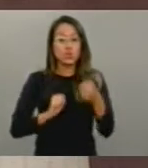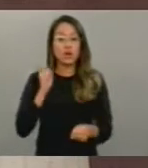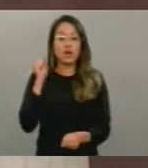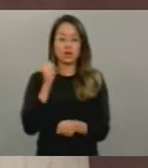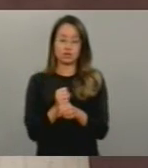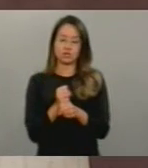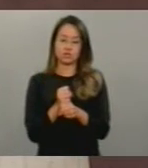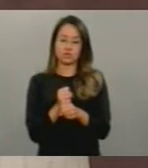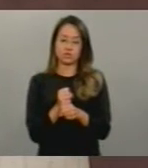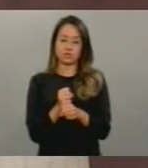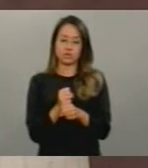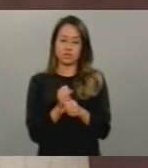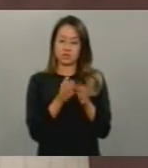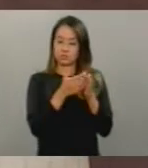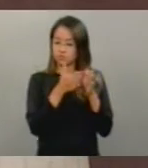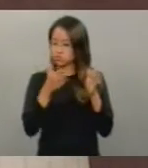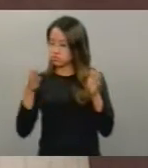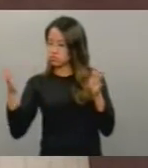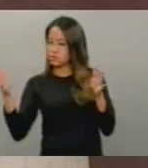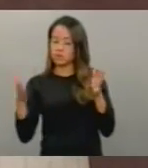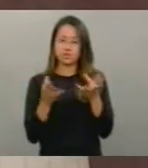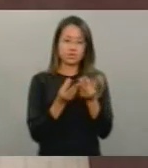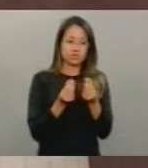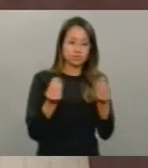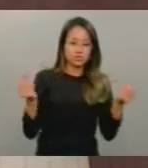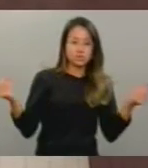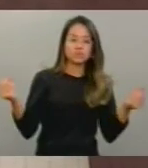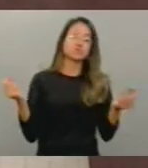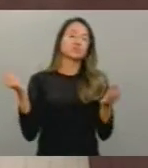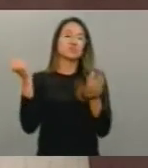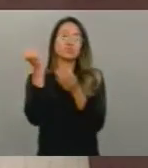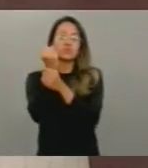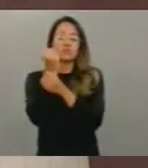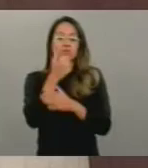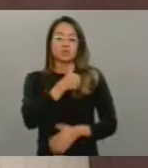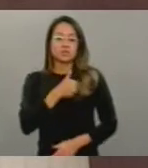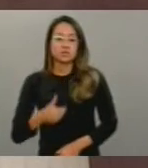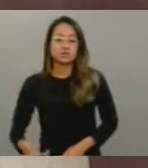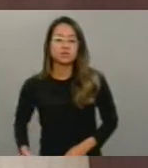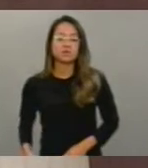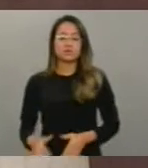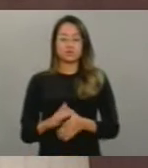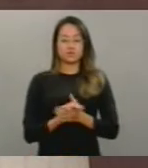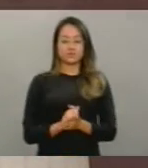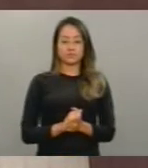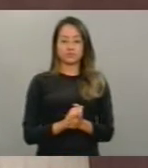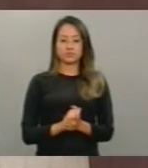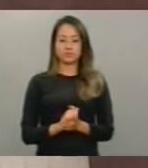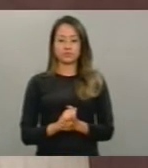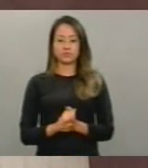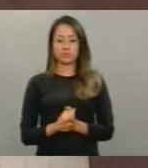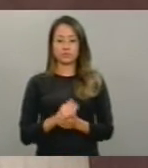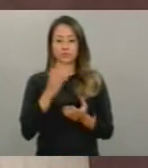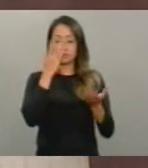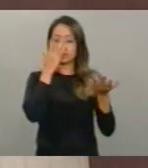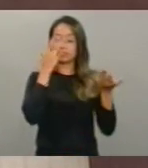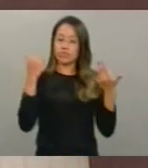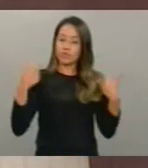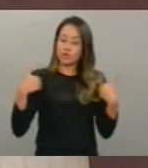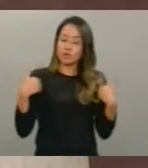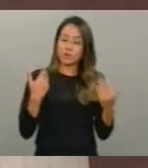isso, deputados, para quem estuda um pouco de segurança pública, e aqui eu me coloco como